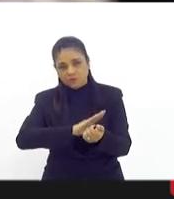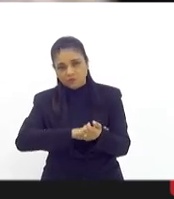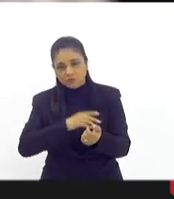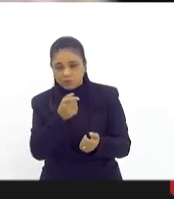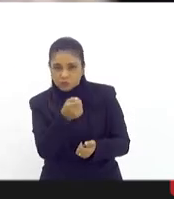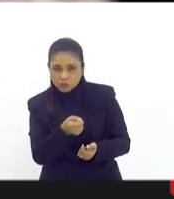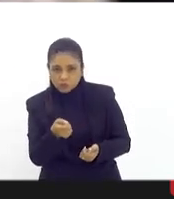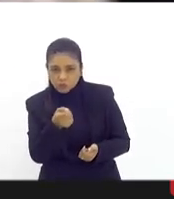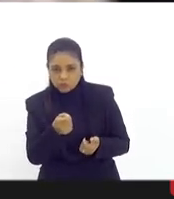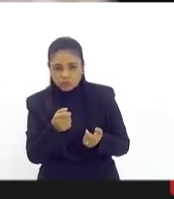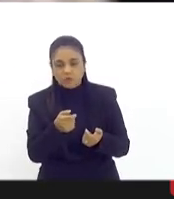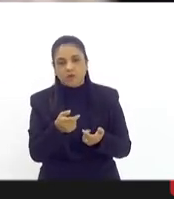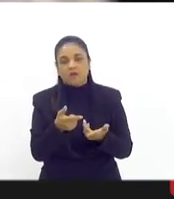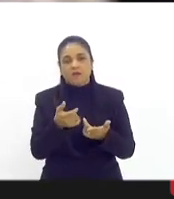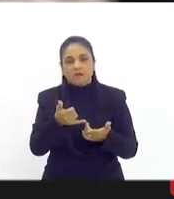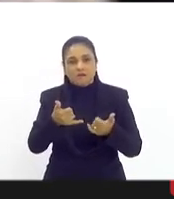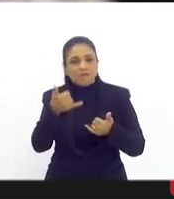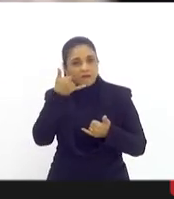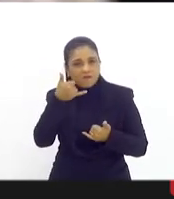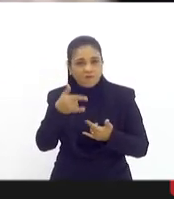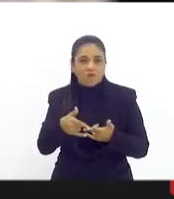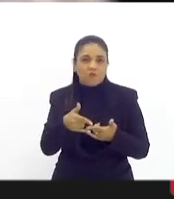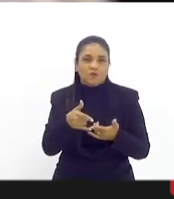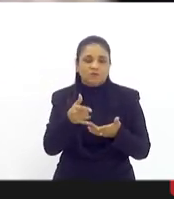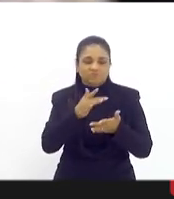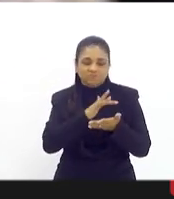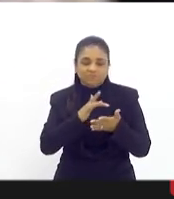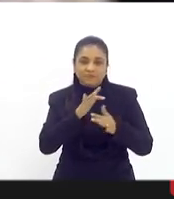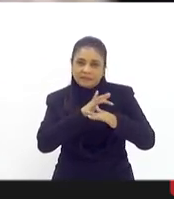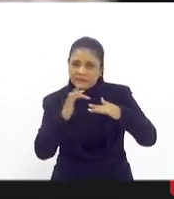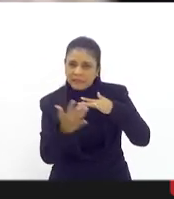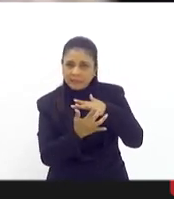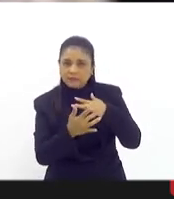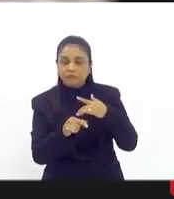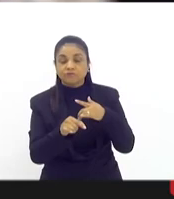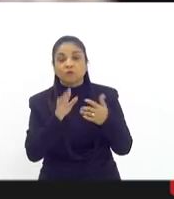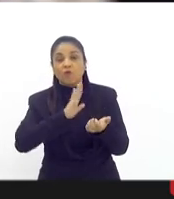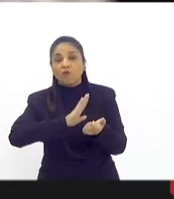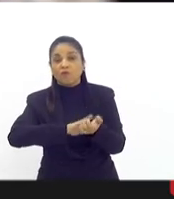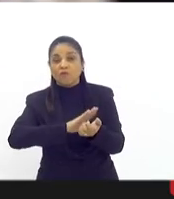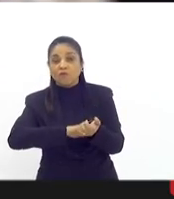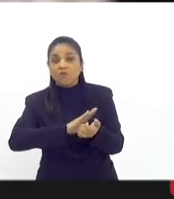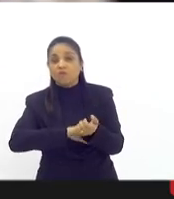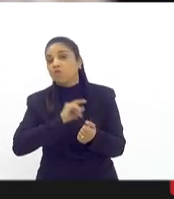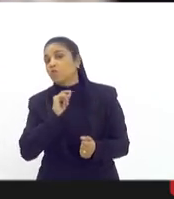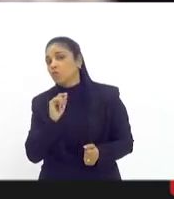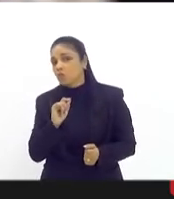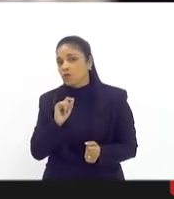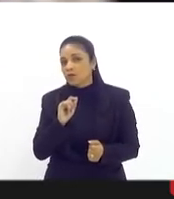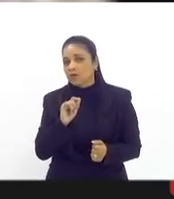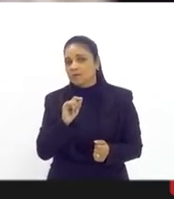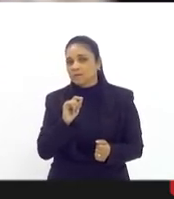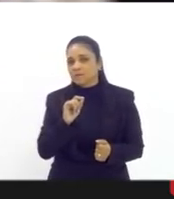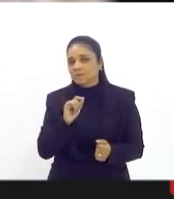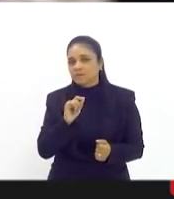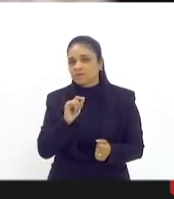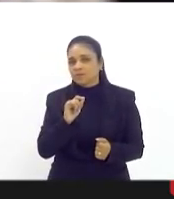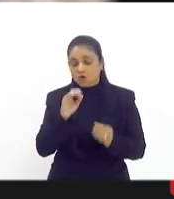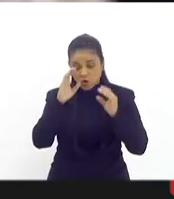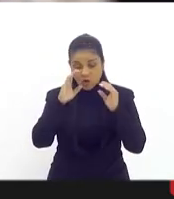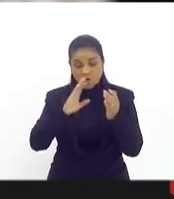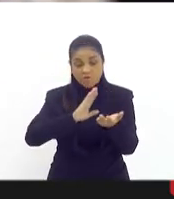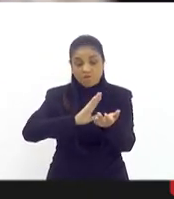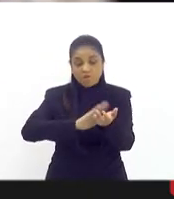aparelhos. Esse vício, eu não quero me estender, peço perdão por me estender, esse vício, ele vem, é chamado de vício